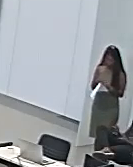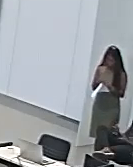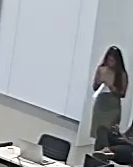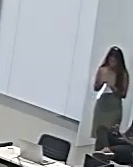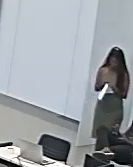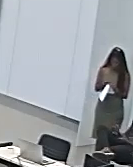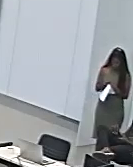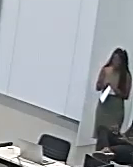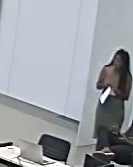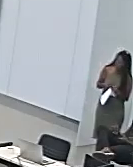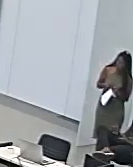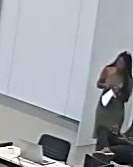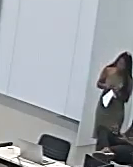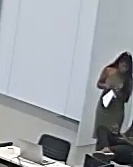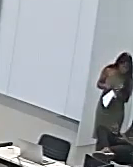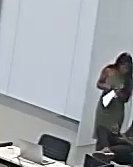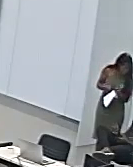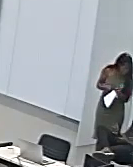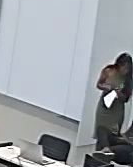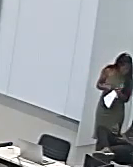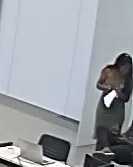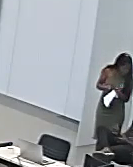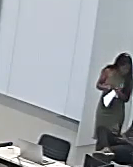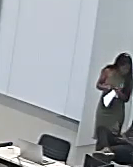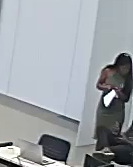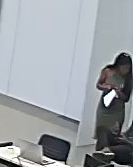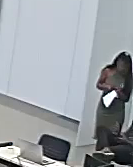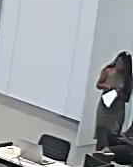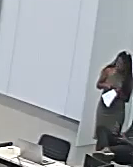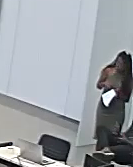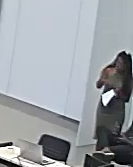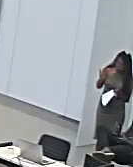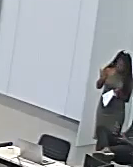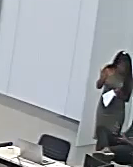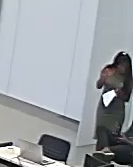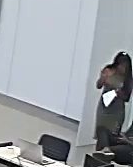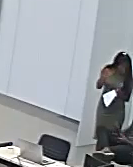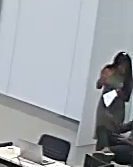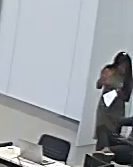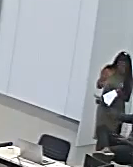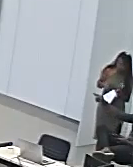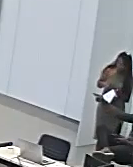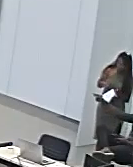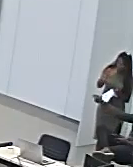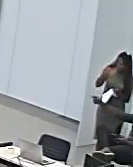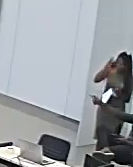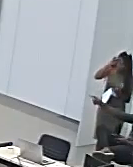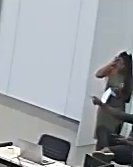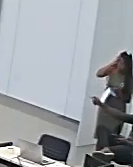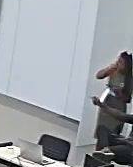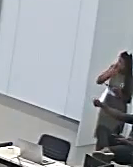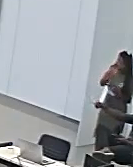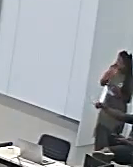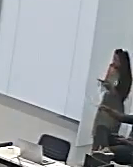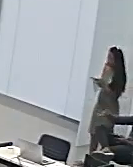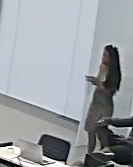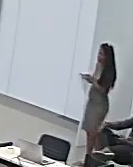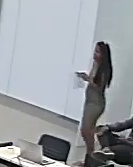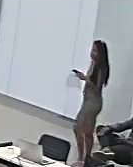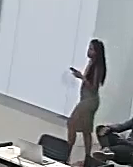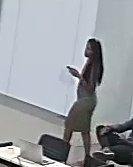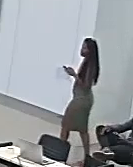aqui um documento do nosso jurídico ao Ministério Público, vamos no Procurador-Geral,